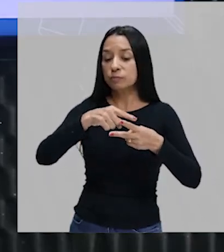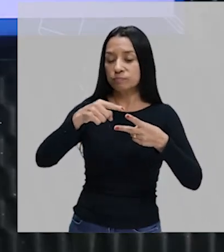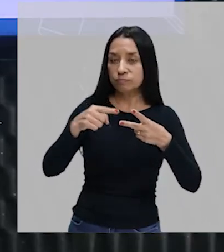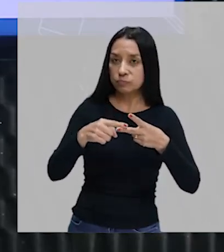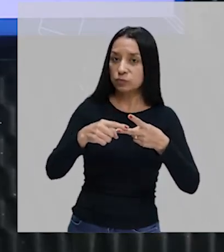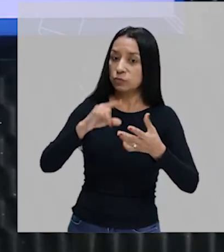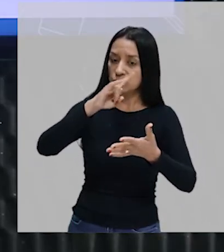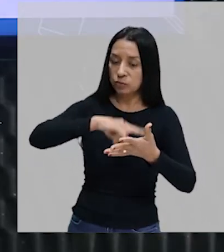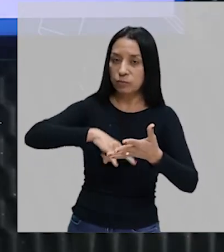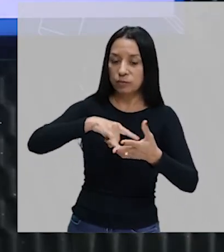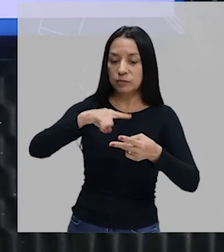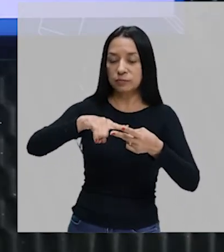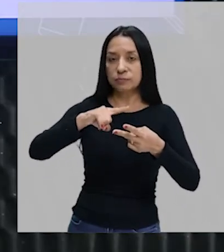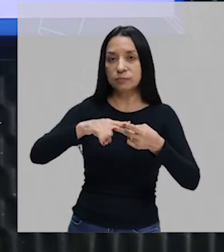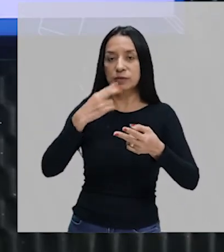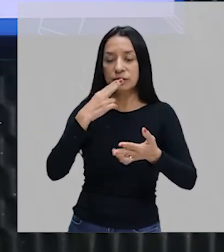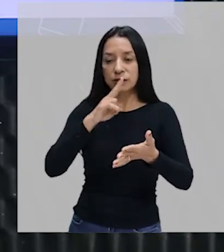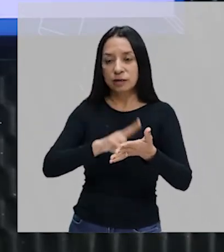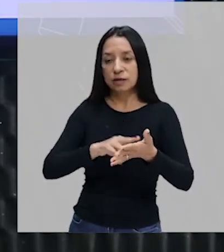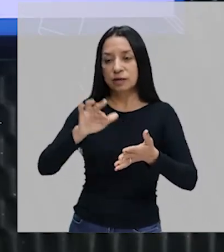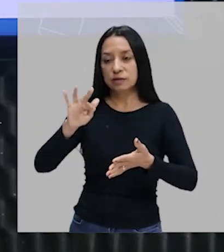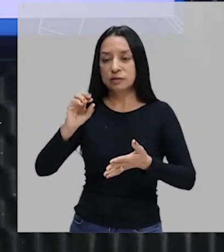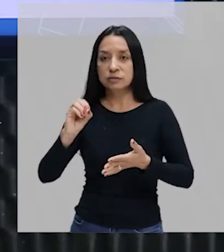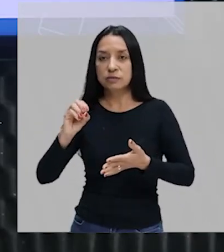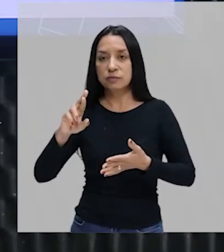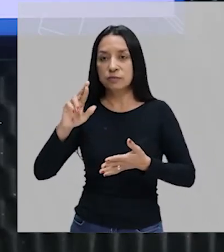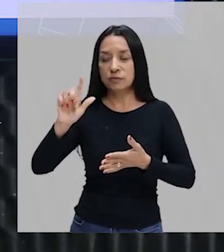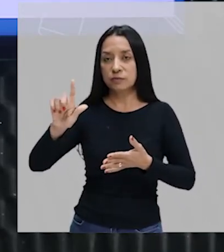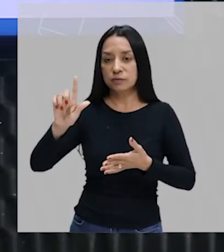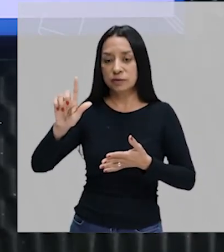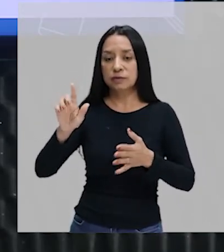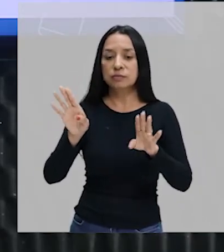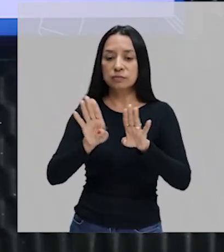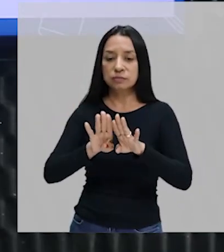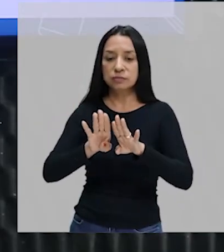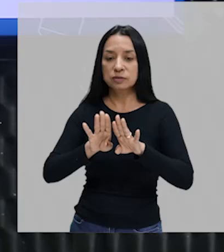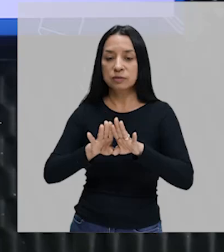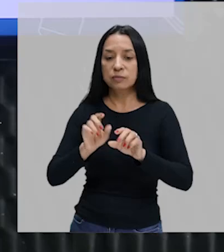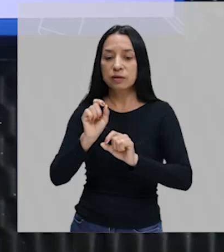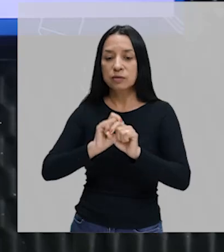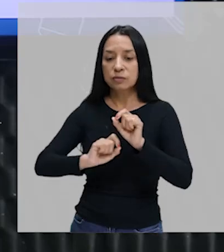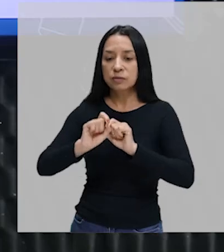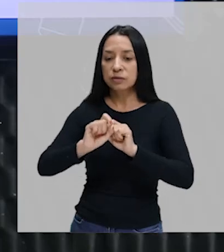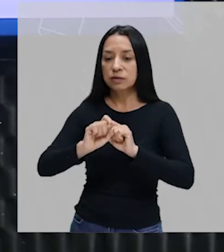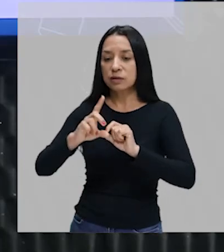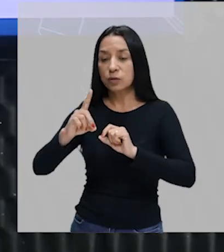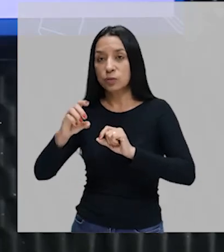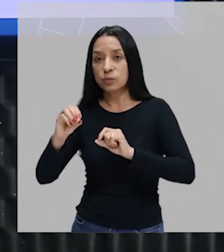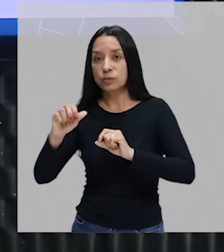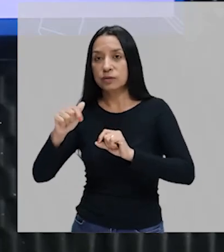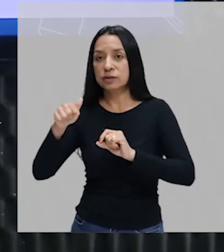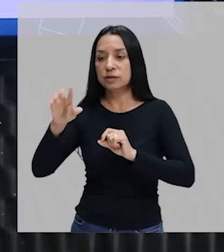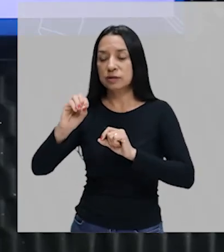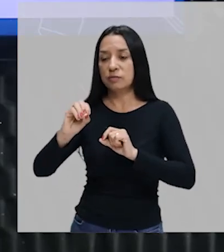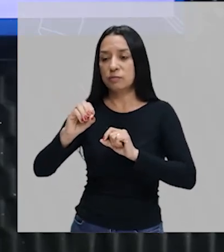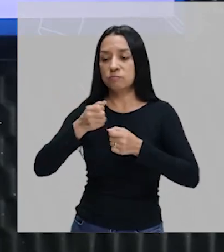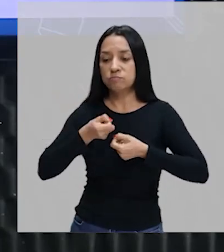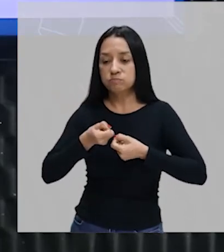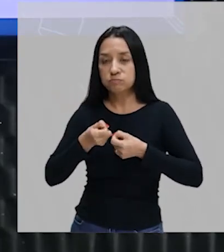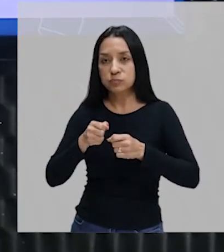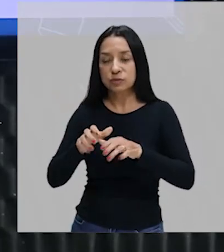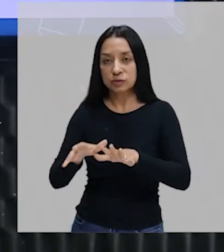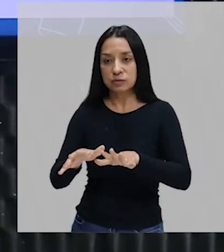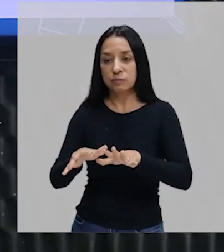Carta de Doação de Foral também irá regulamentar juridicamente o processo